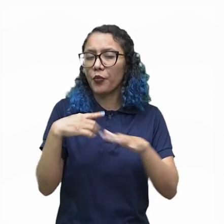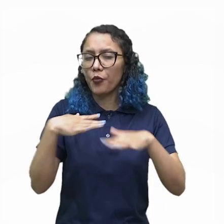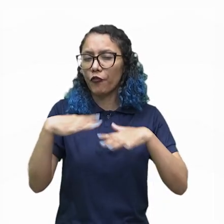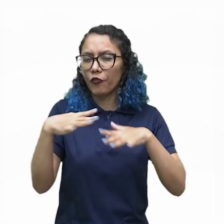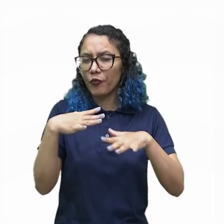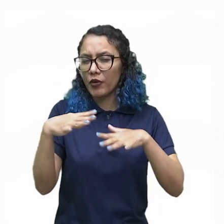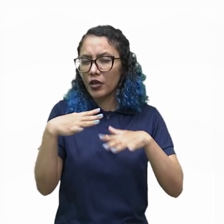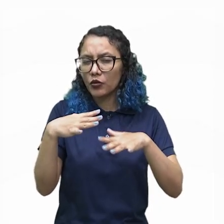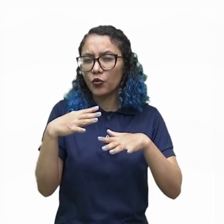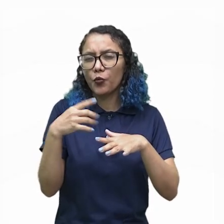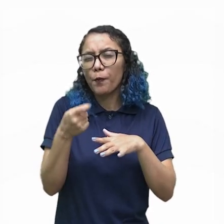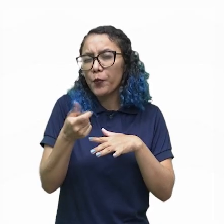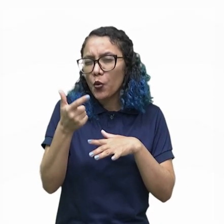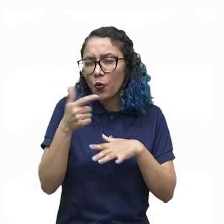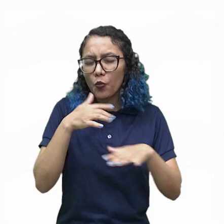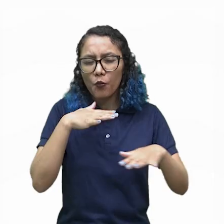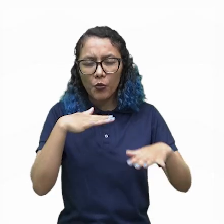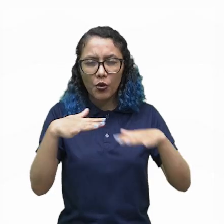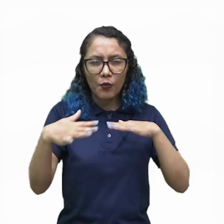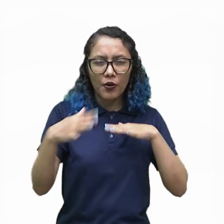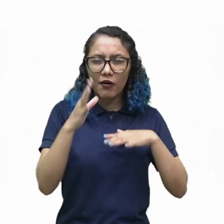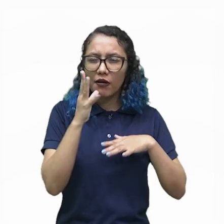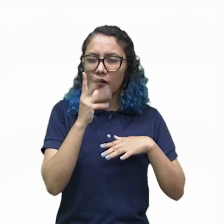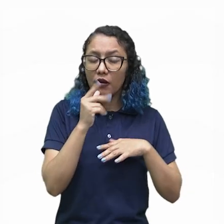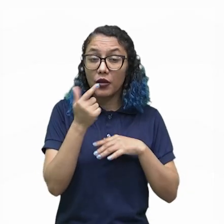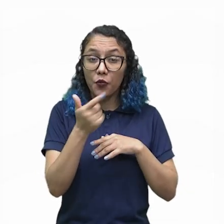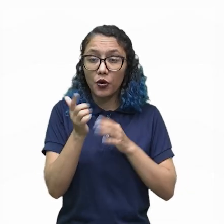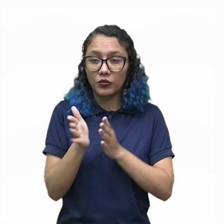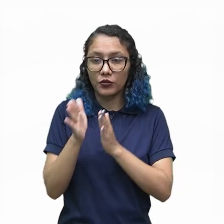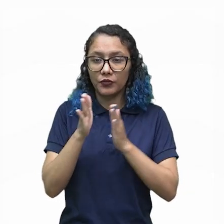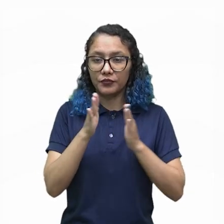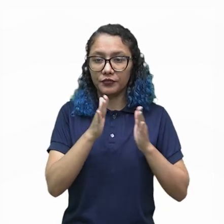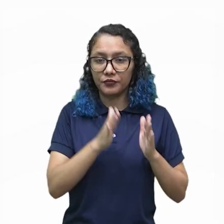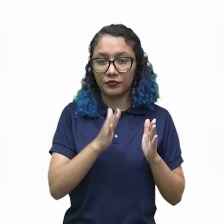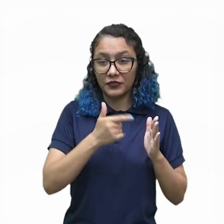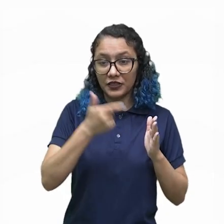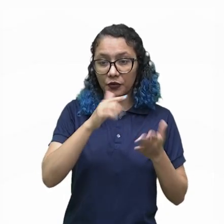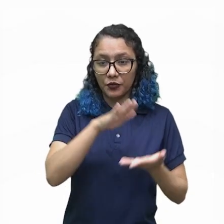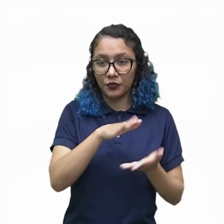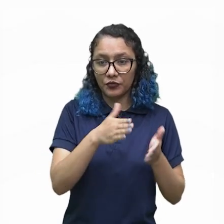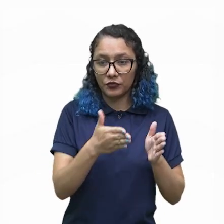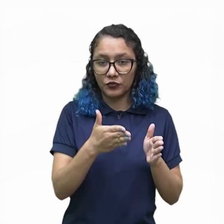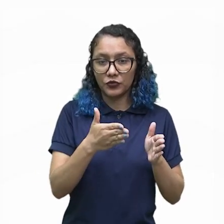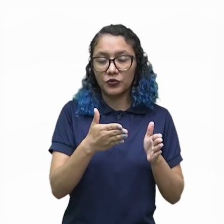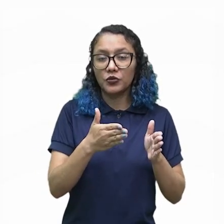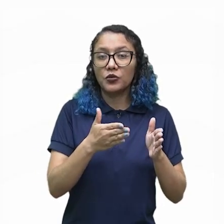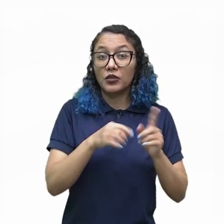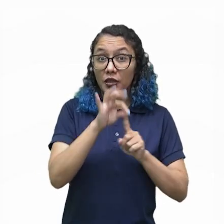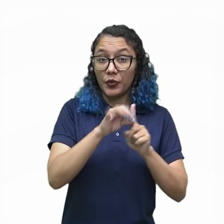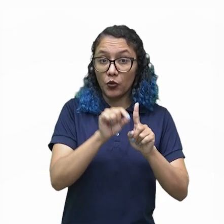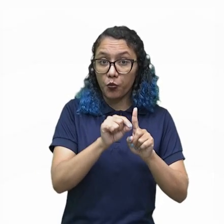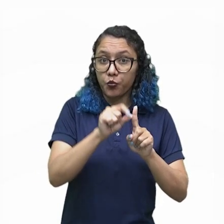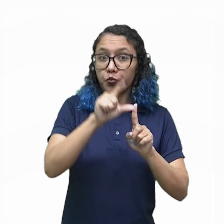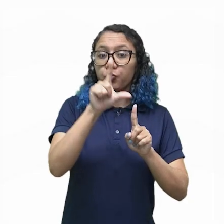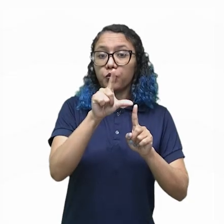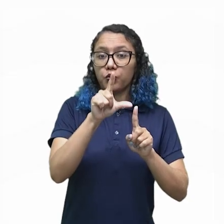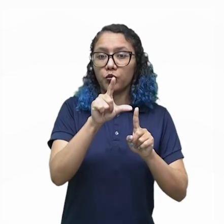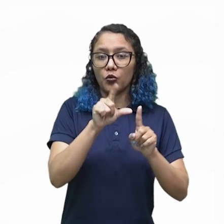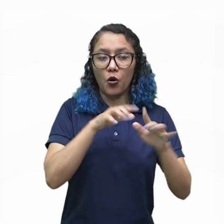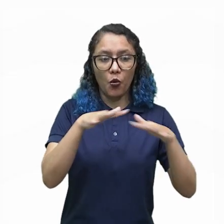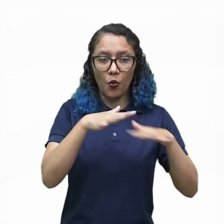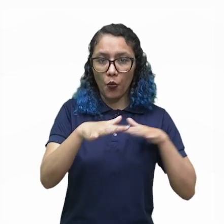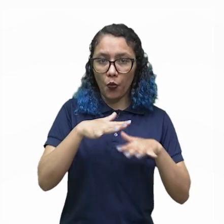é pequena, diferente do segundo, né, que a gente tem uma maior temperatura justamente porque é possível observar